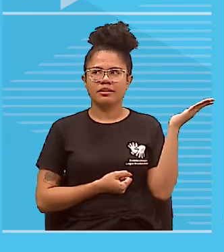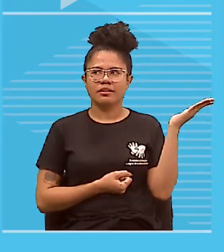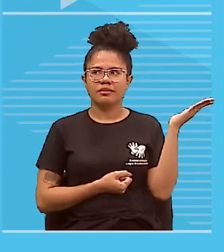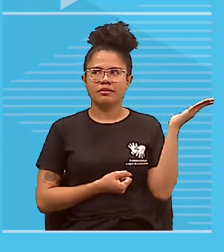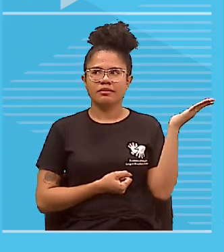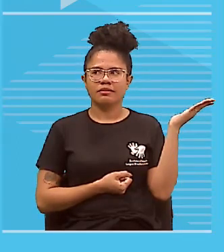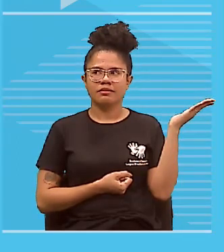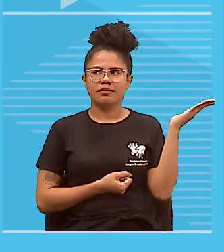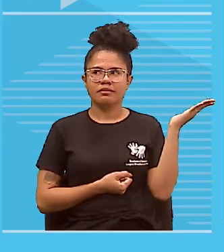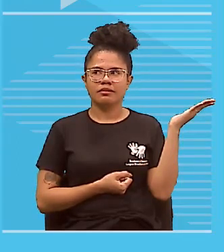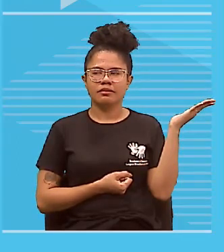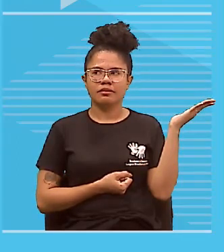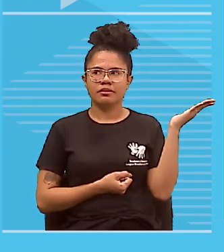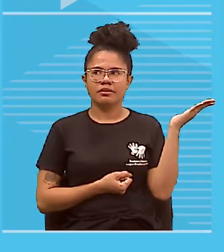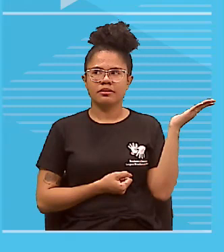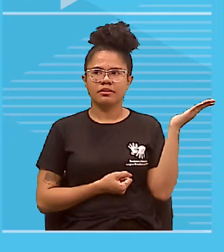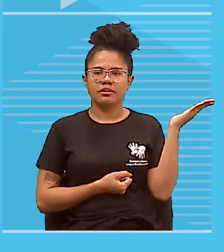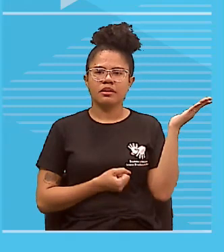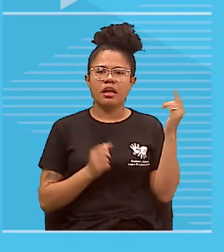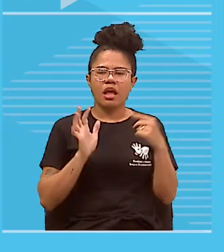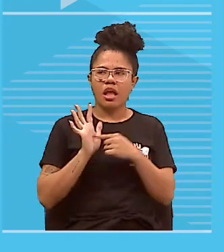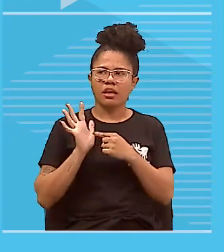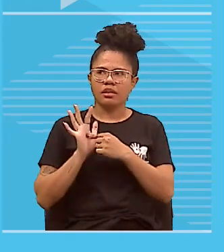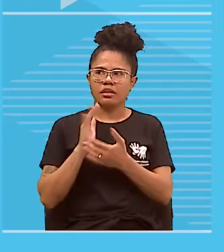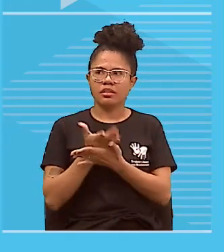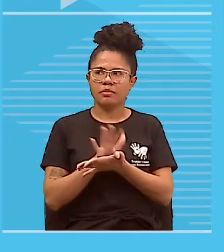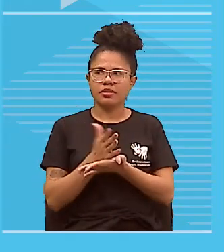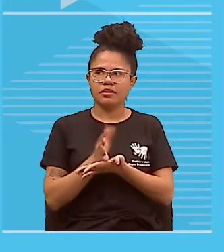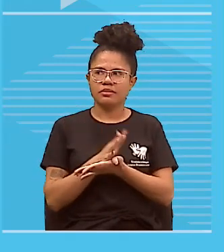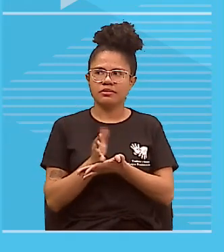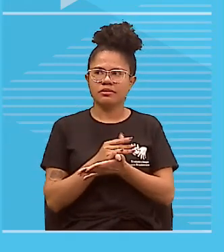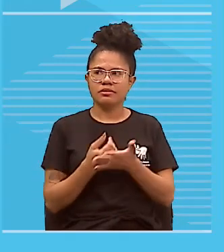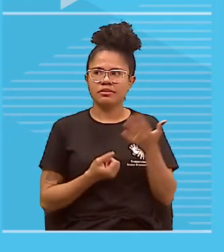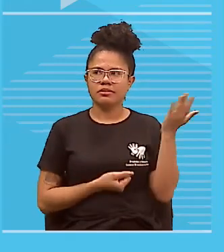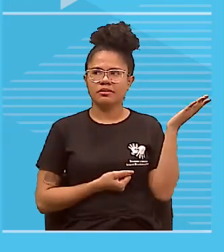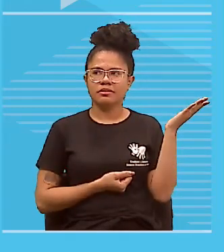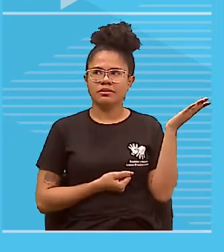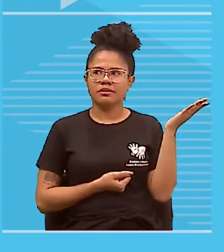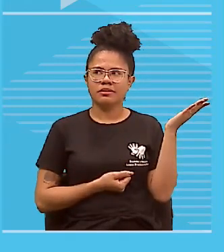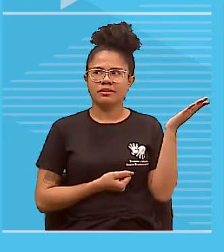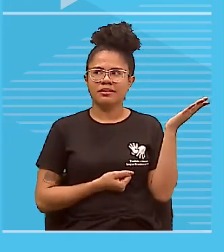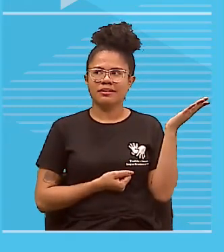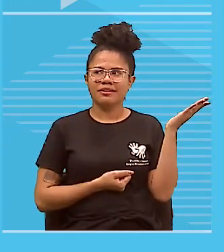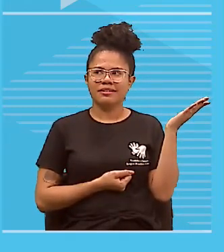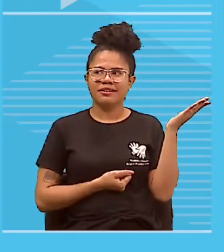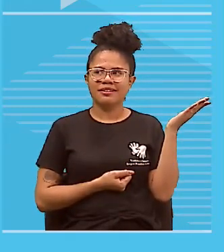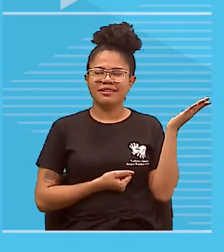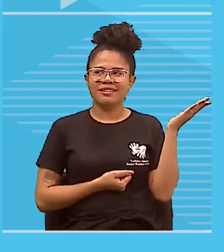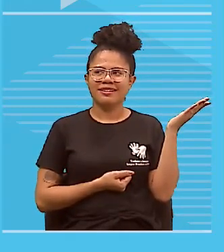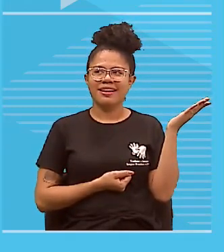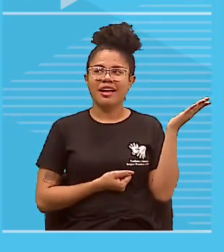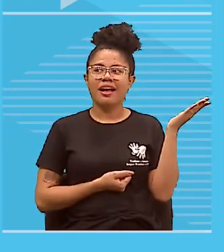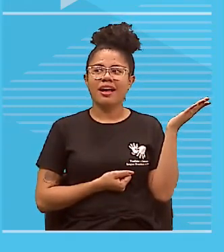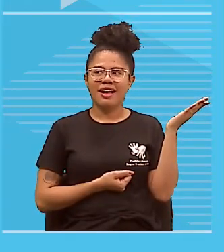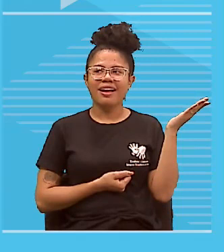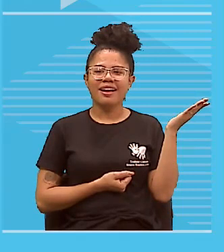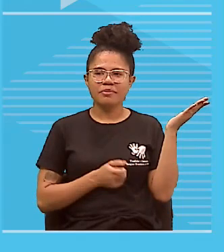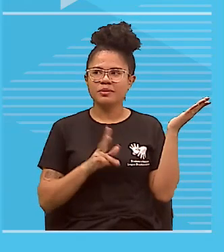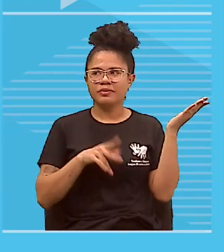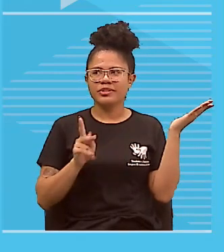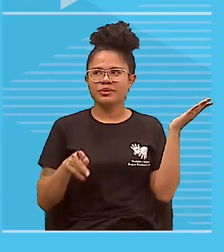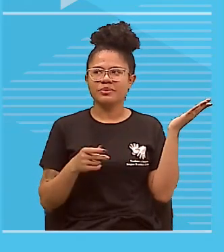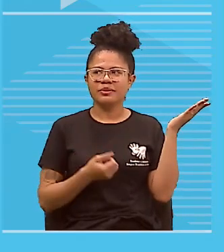gente inala o CO2, quem se liga às hemácias é esse gás, ao invés de